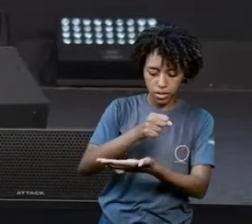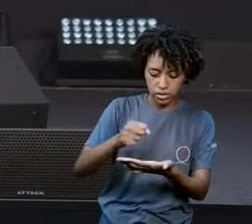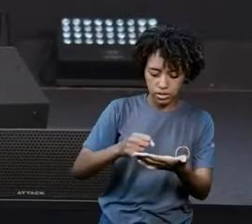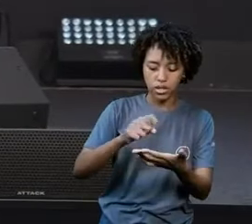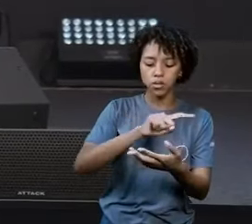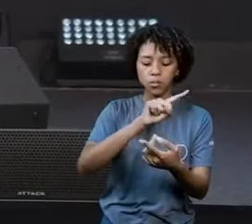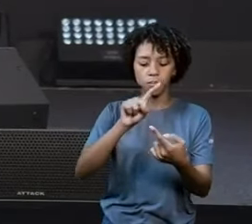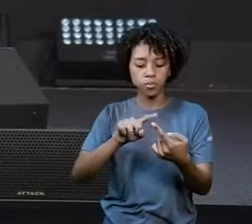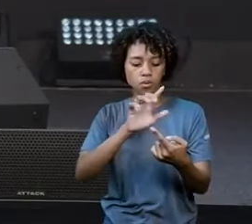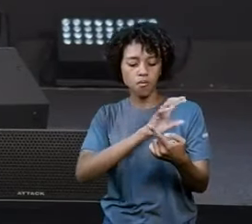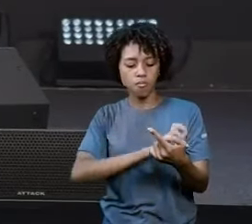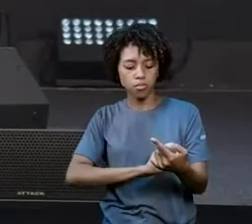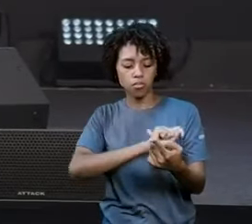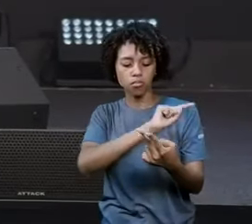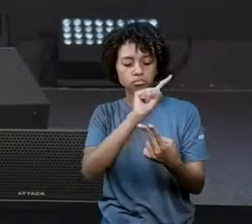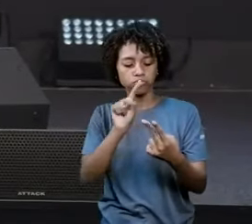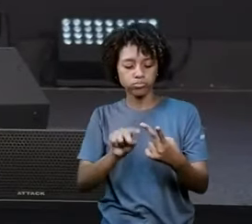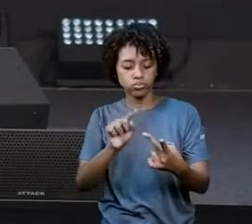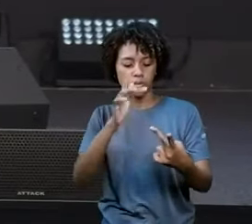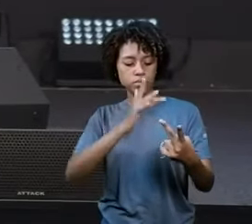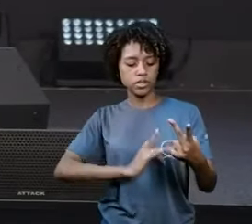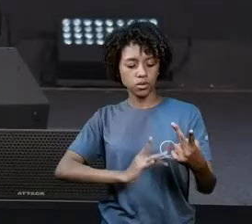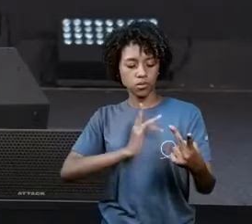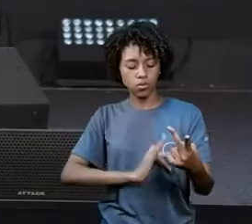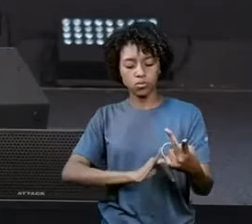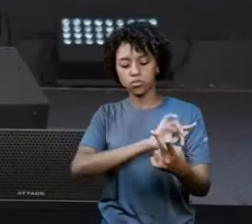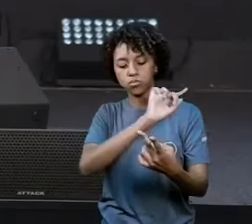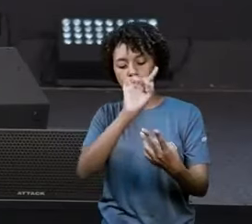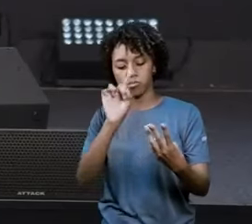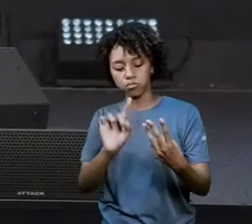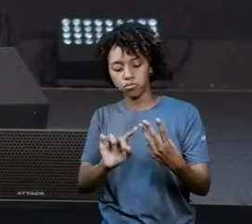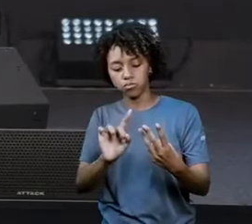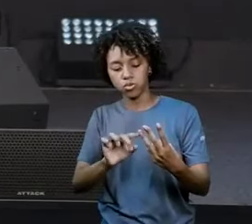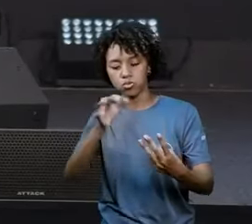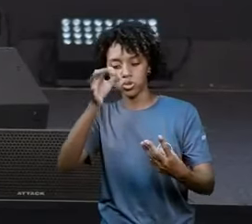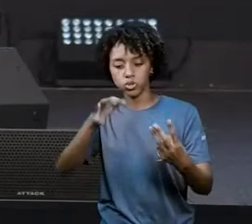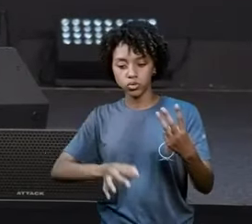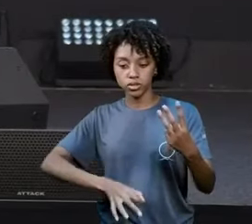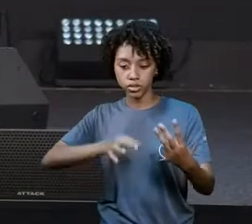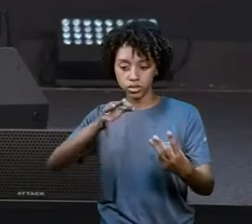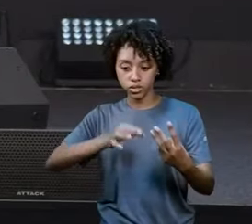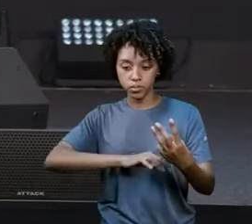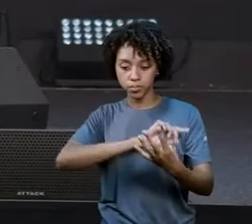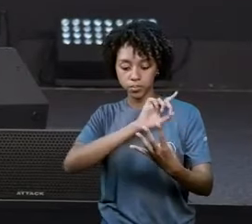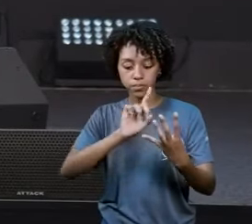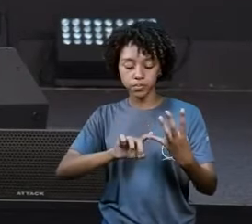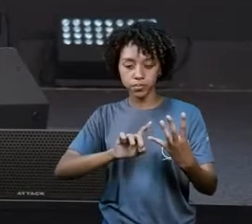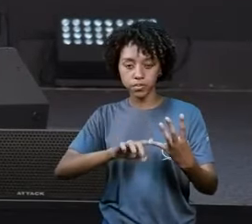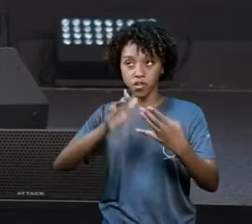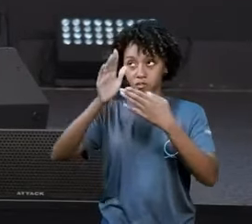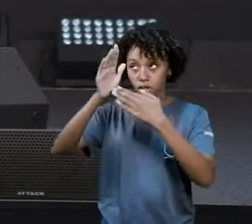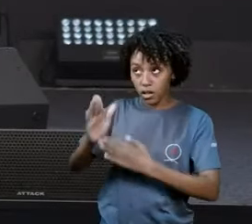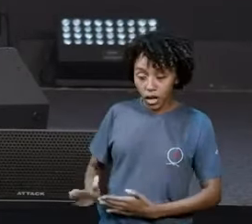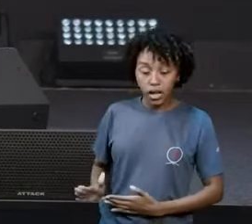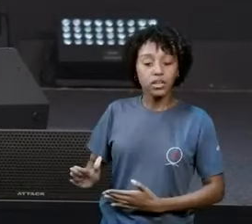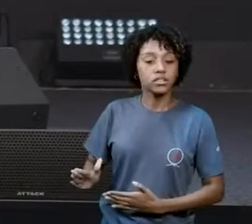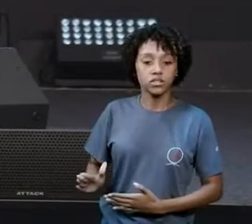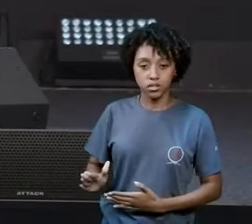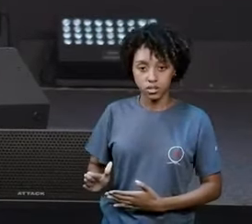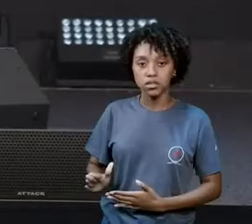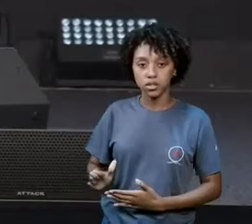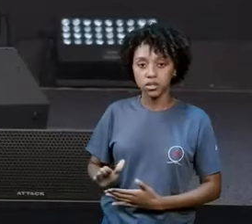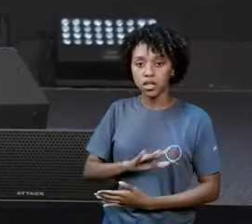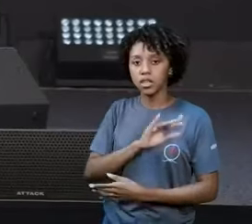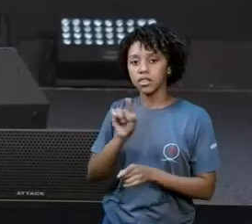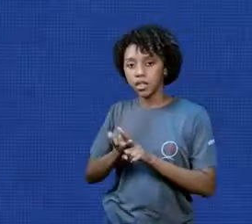amor baseado na sua misericórdia baseado na sua justiça Na sua fidelidade na sua